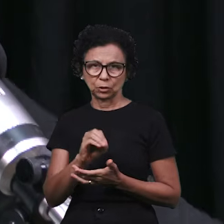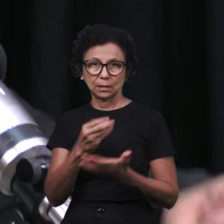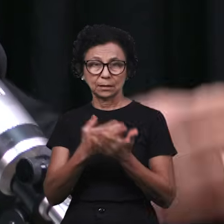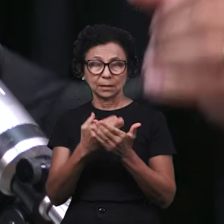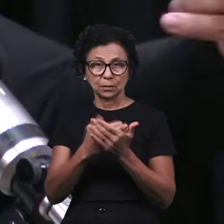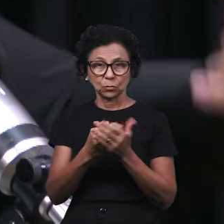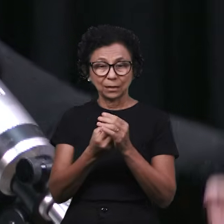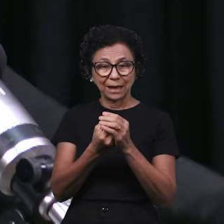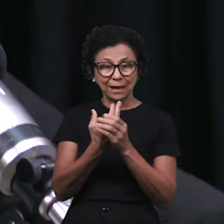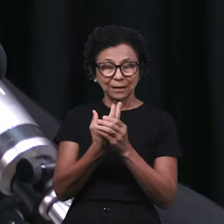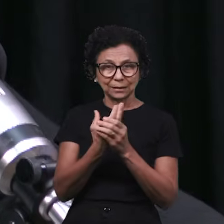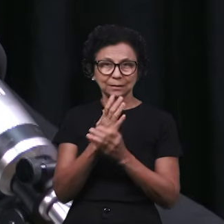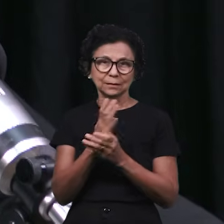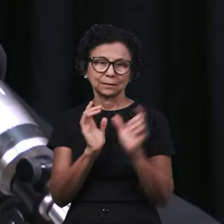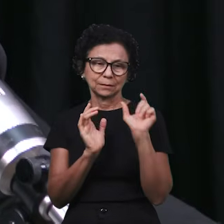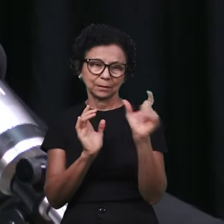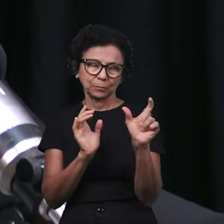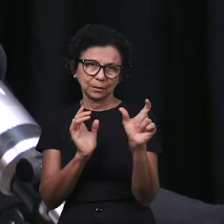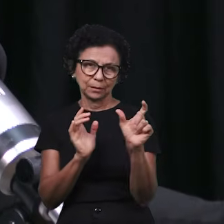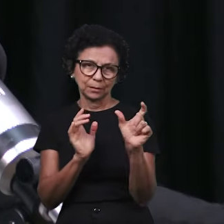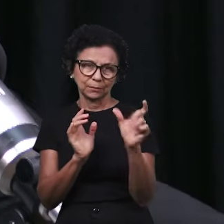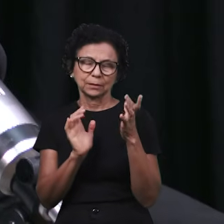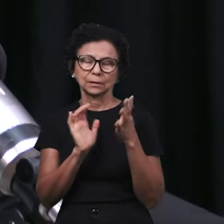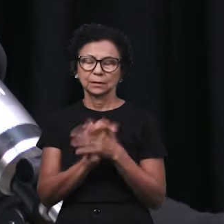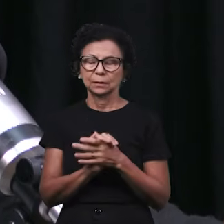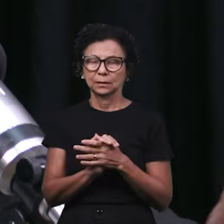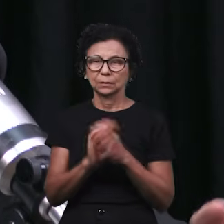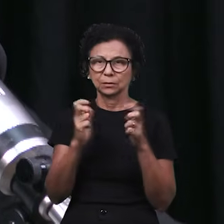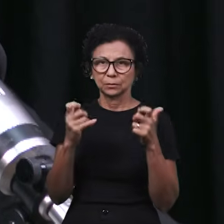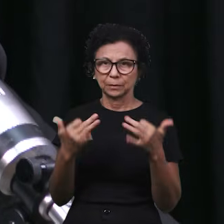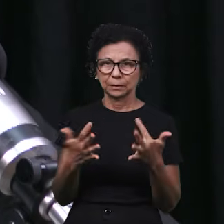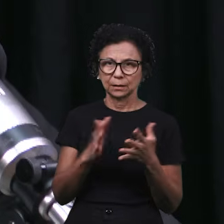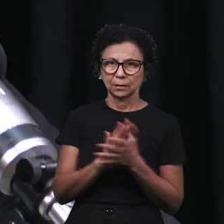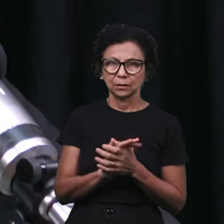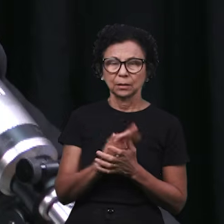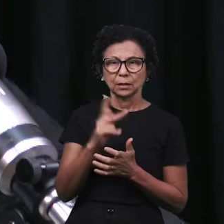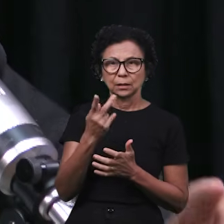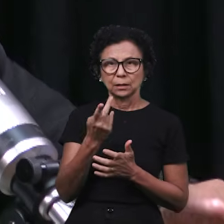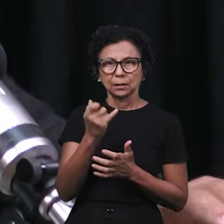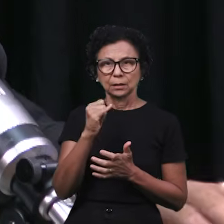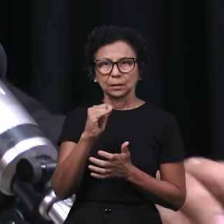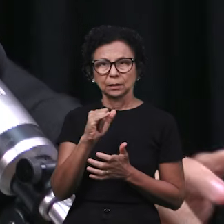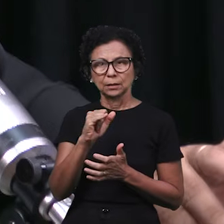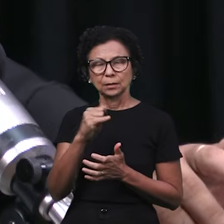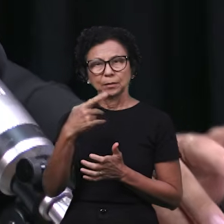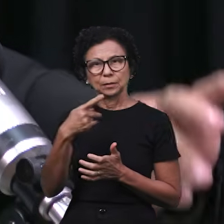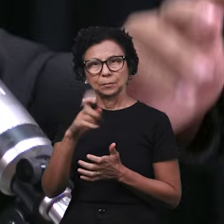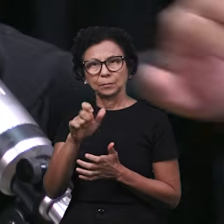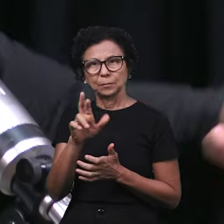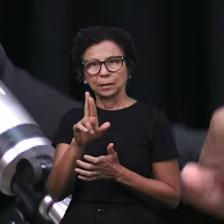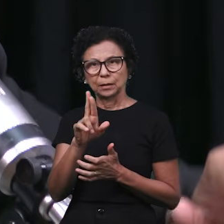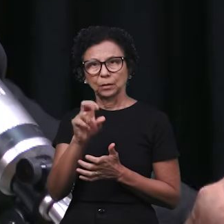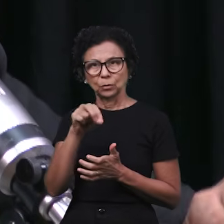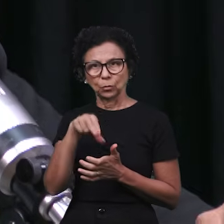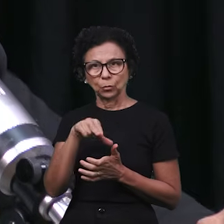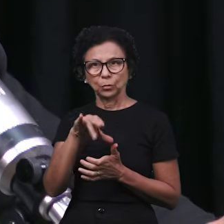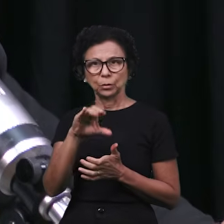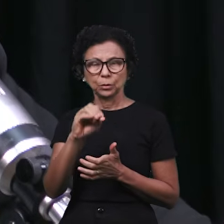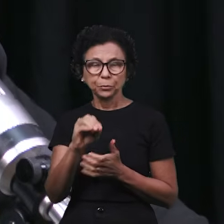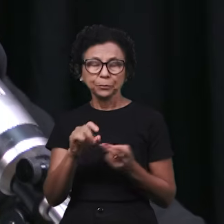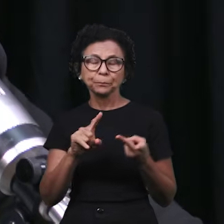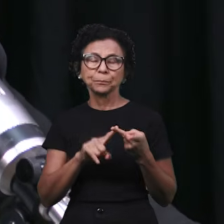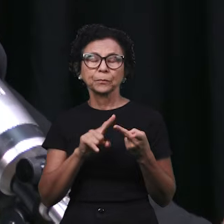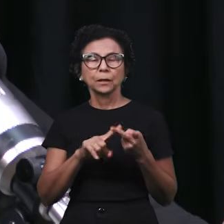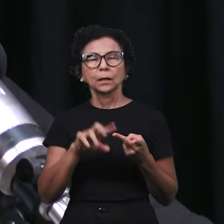agora pra gente poder conseguir explicar esse sentido, que é o hiperônimo e o hipônimo, né? Porque a gente tem que separar a Libras do